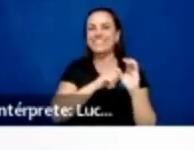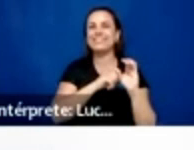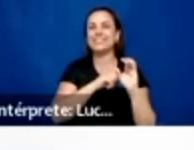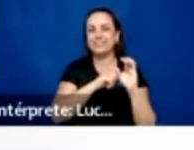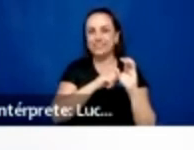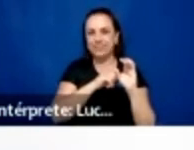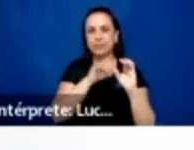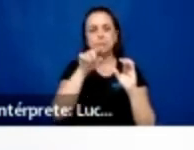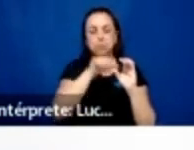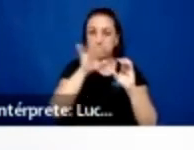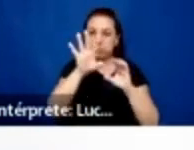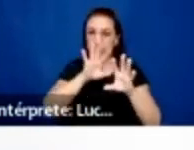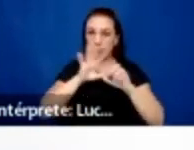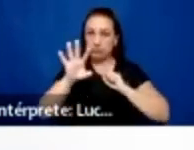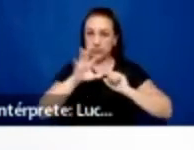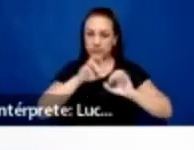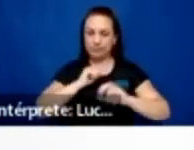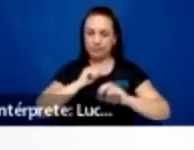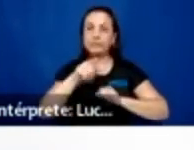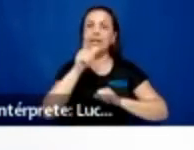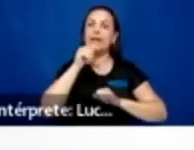Então, agora, essa água, ela hidrata.